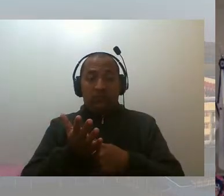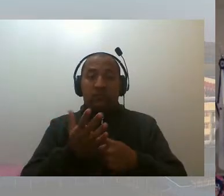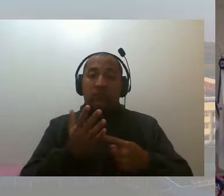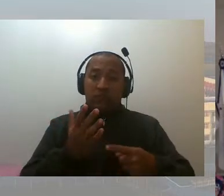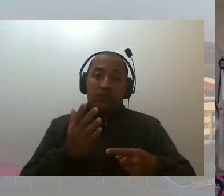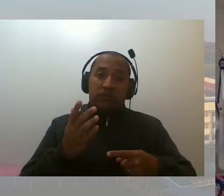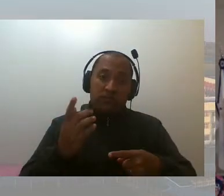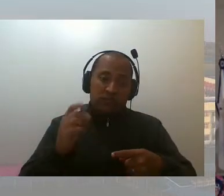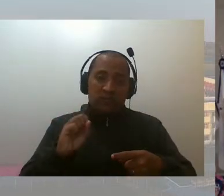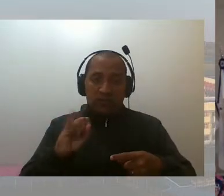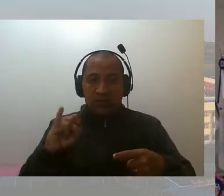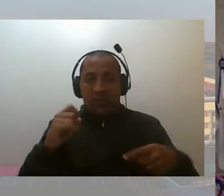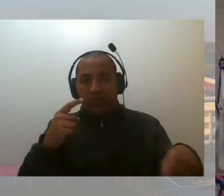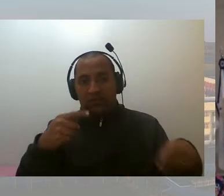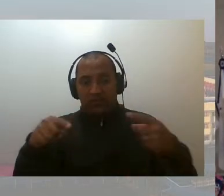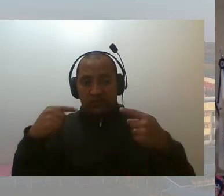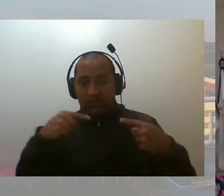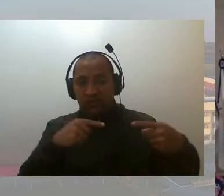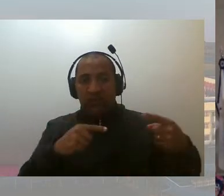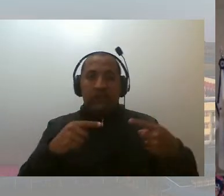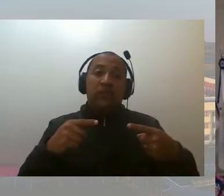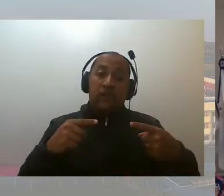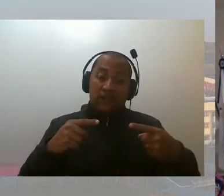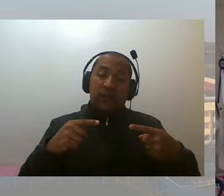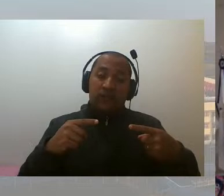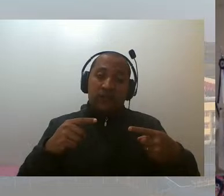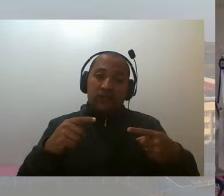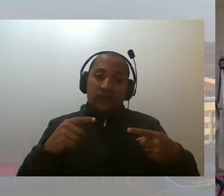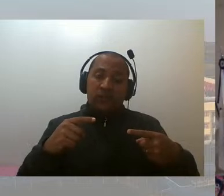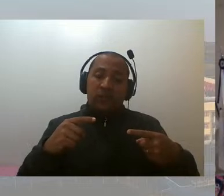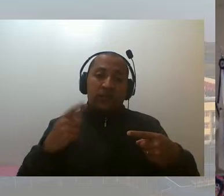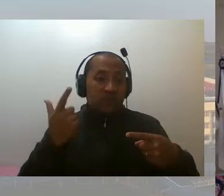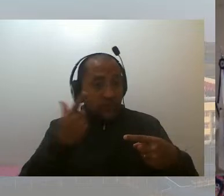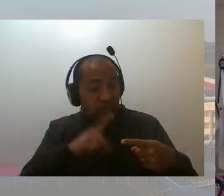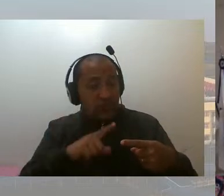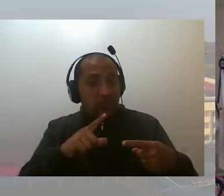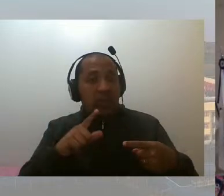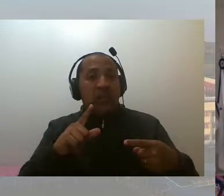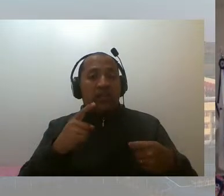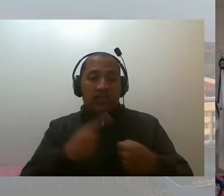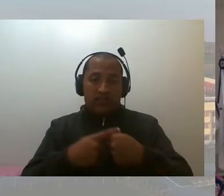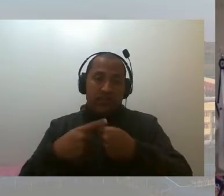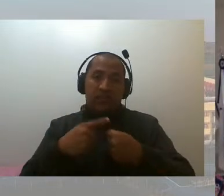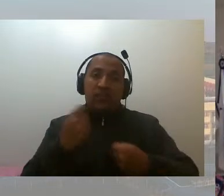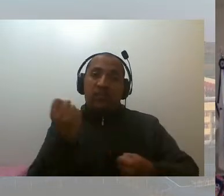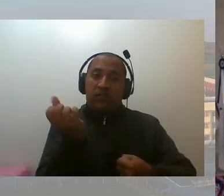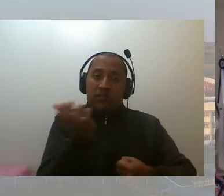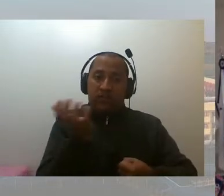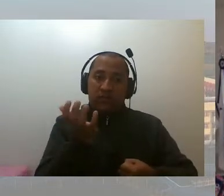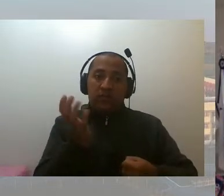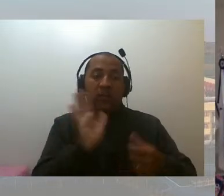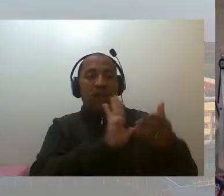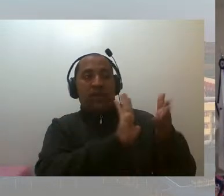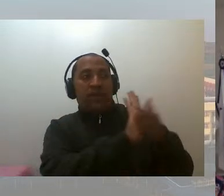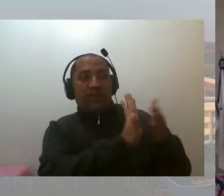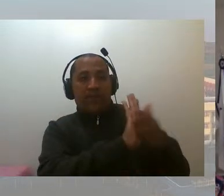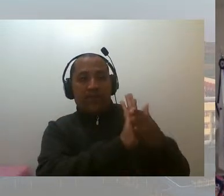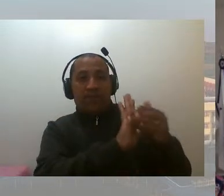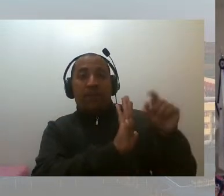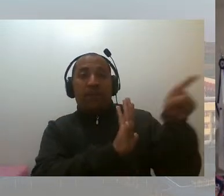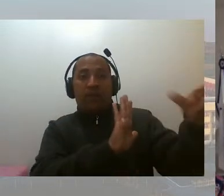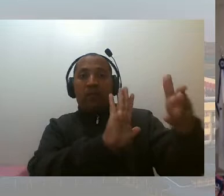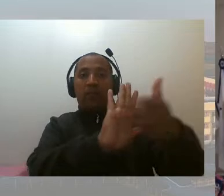essa discussão possa... inclusive Caçapava, levando essa discussão para os campos como proposta